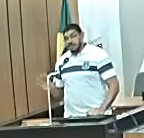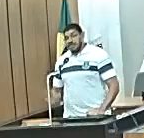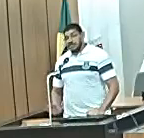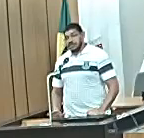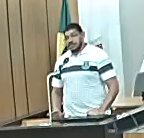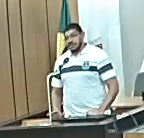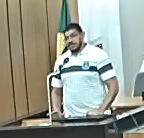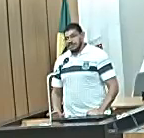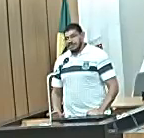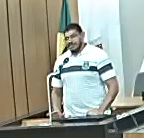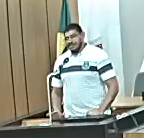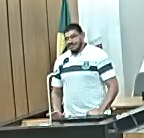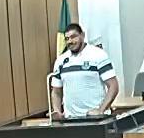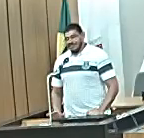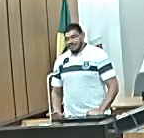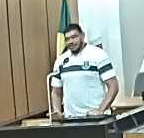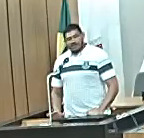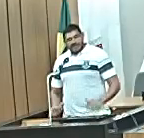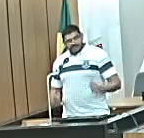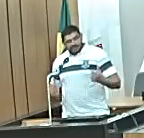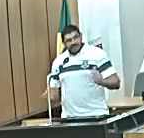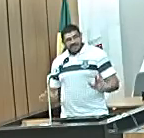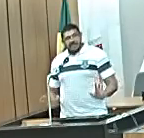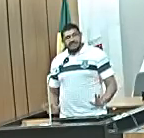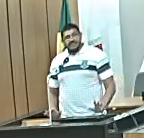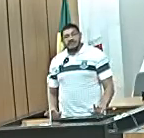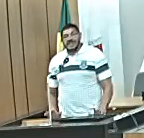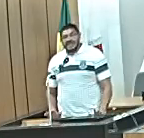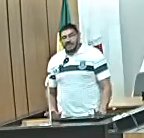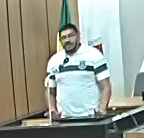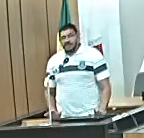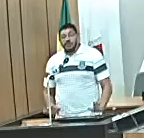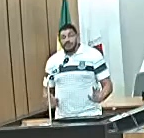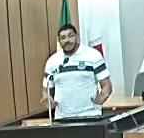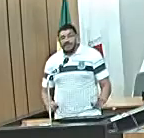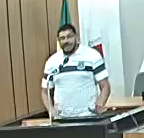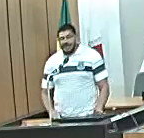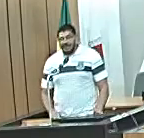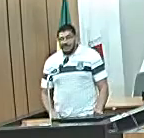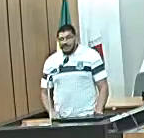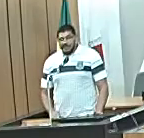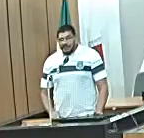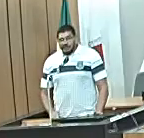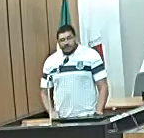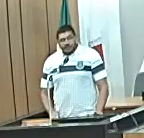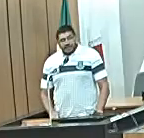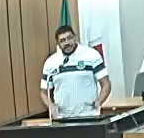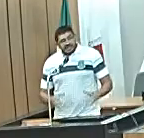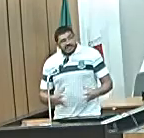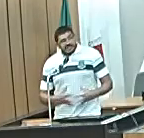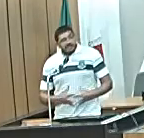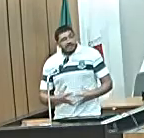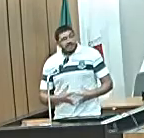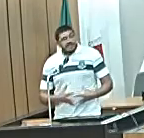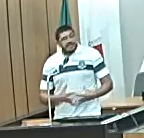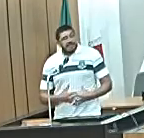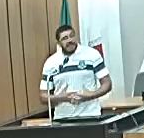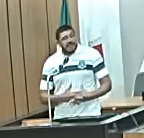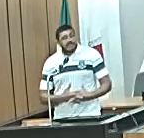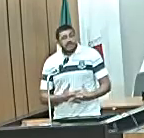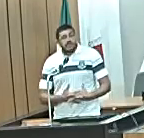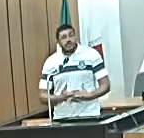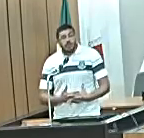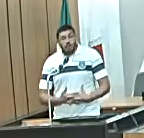parentes bem distantes que só que só se quer ver no natal e ano-novo olhe lá nós precisamos fazer